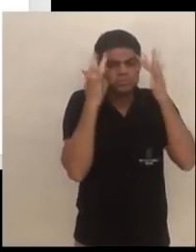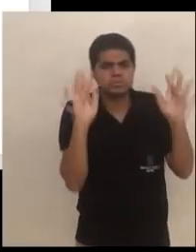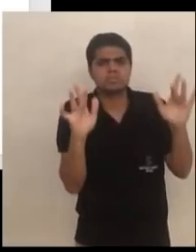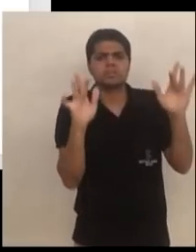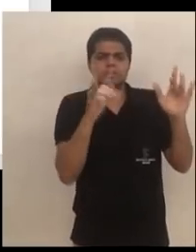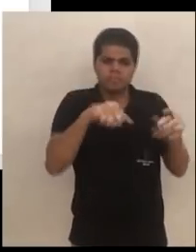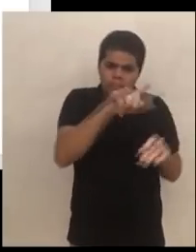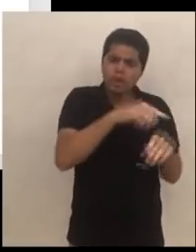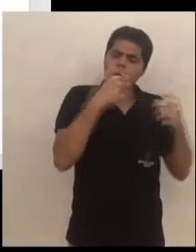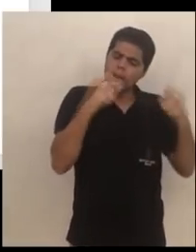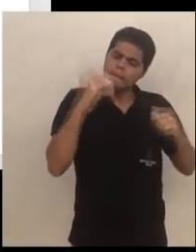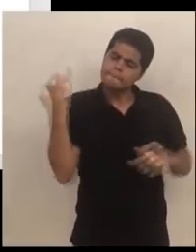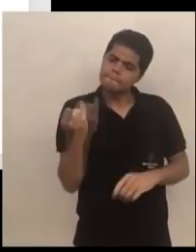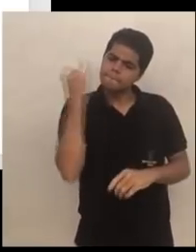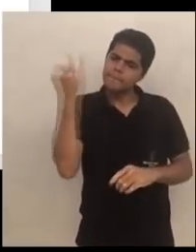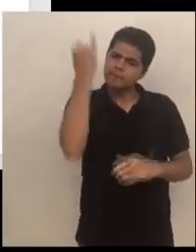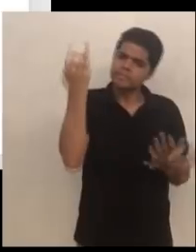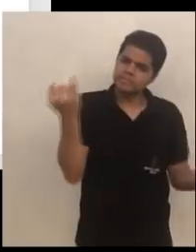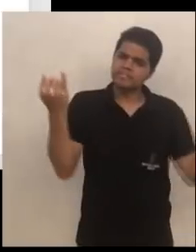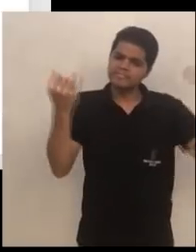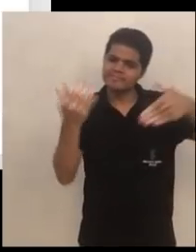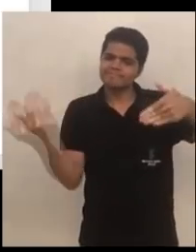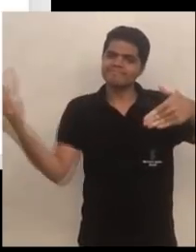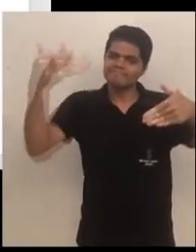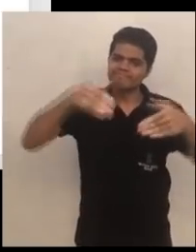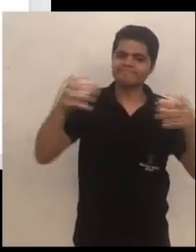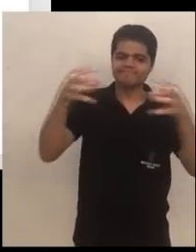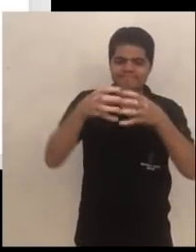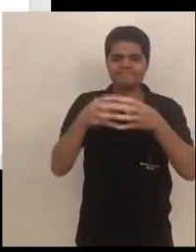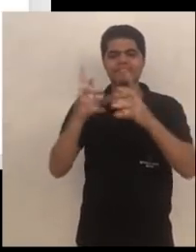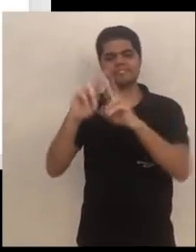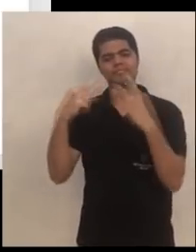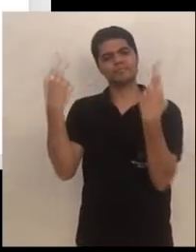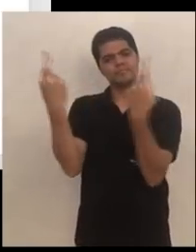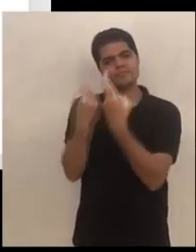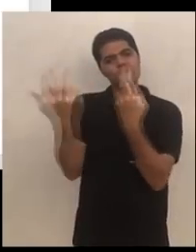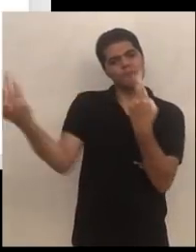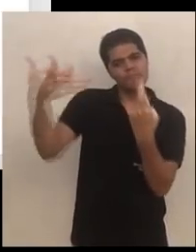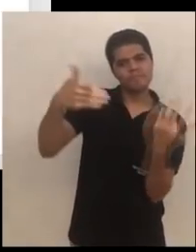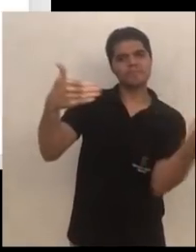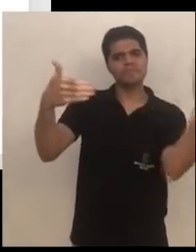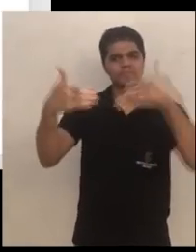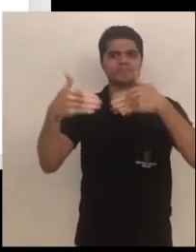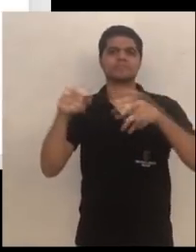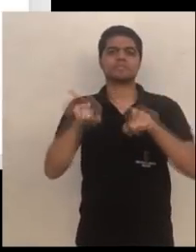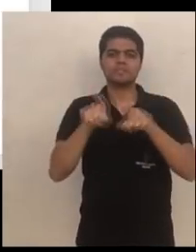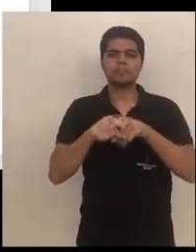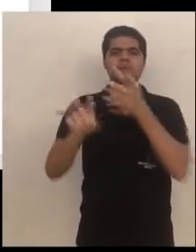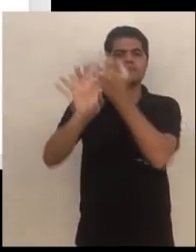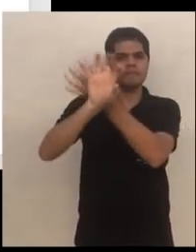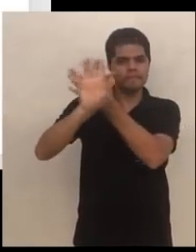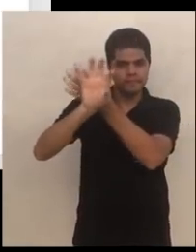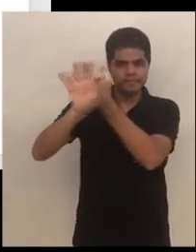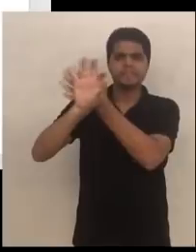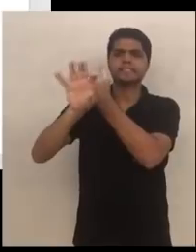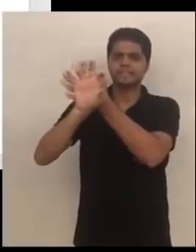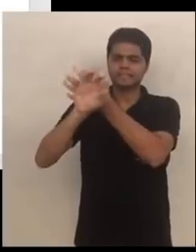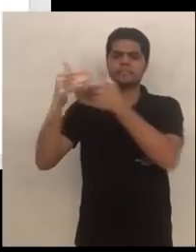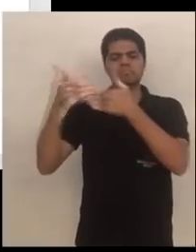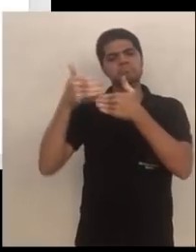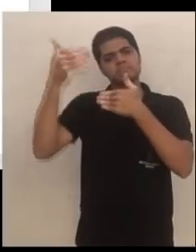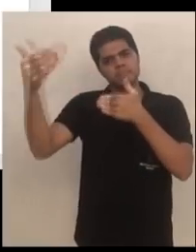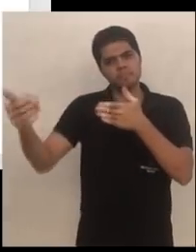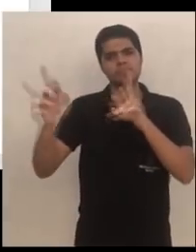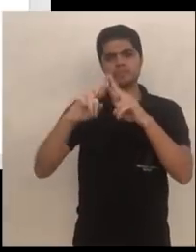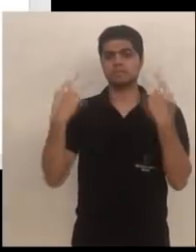importante participar desse segmento, é importante participar das reuniões da CEPORG, né? A gente vai tentar fazer reunião de videoconferência logo depois dessa pandemia,